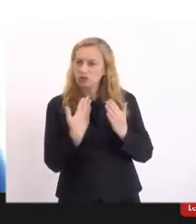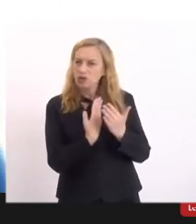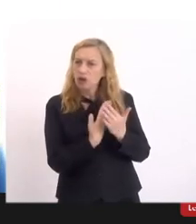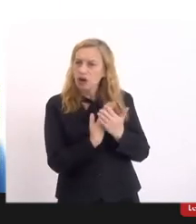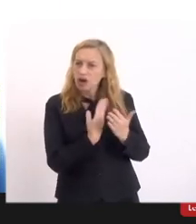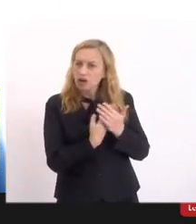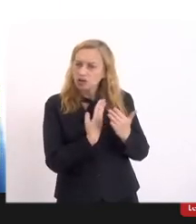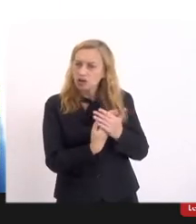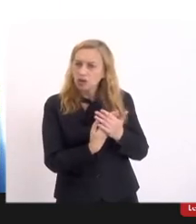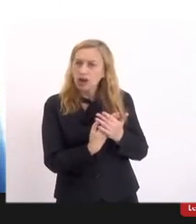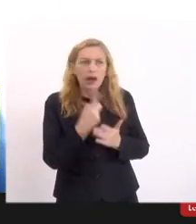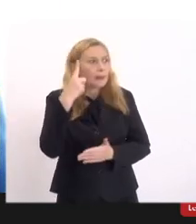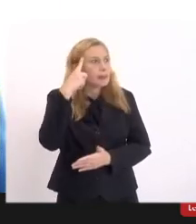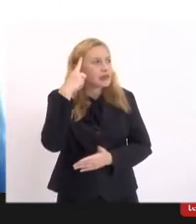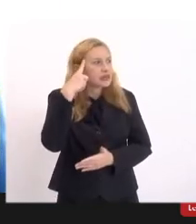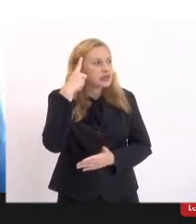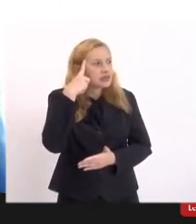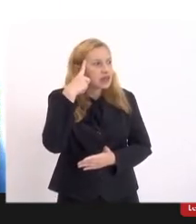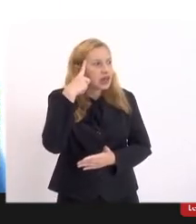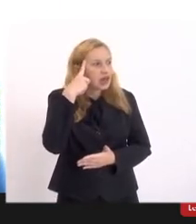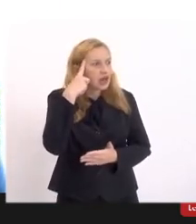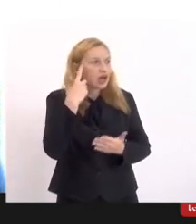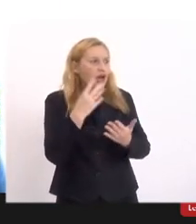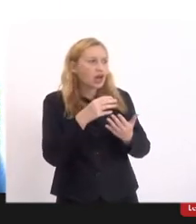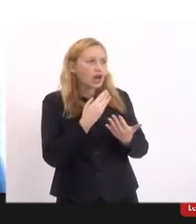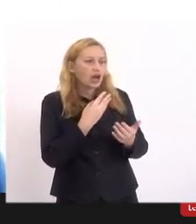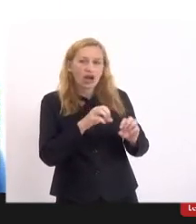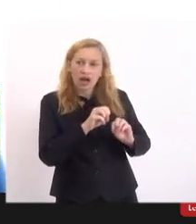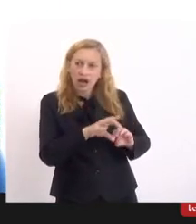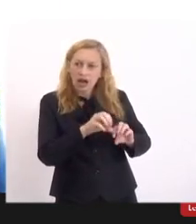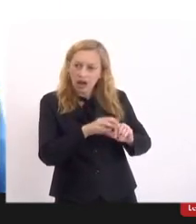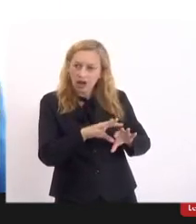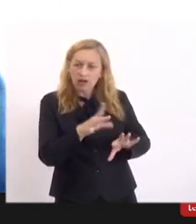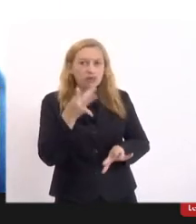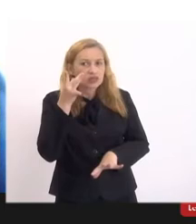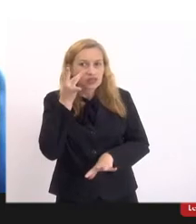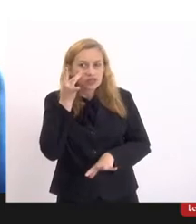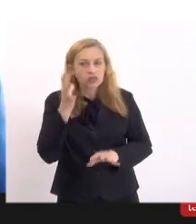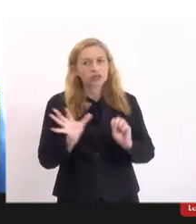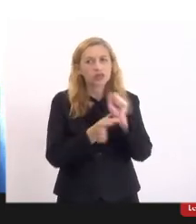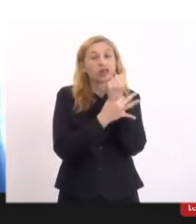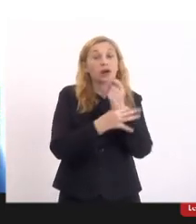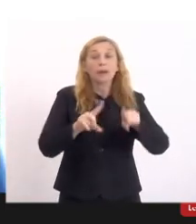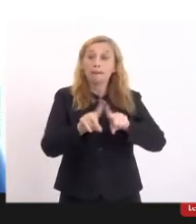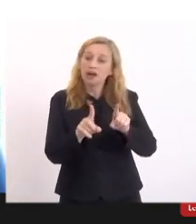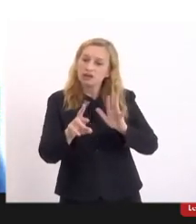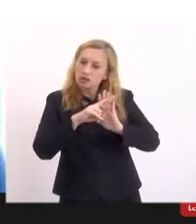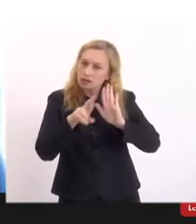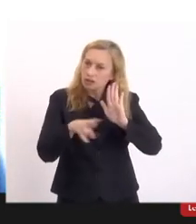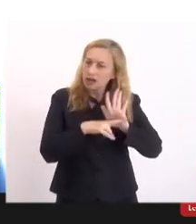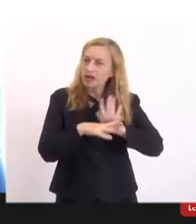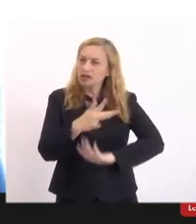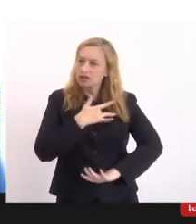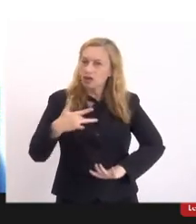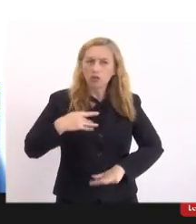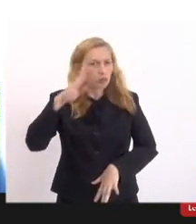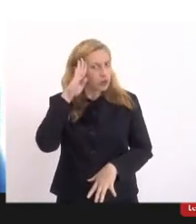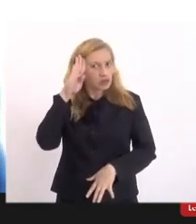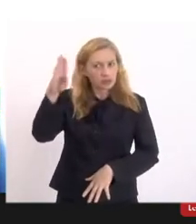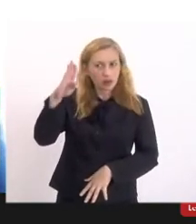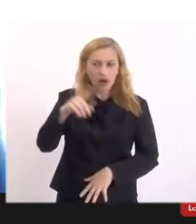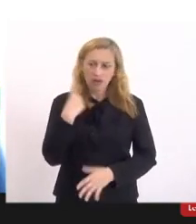pensar aulas presenciais com segurança. Mas, para isso, os protocolos são fundamentais. Então, a nossa cobrança